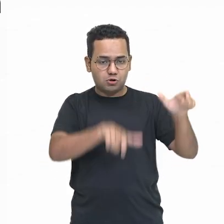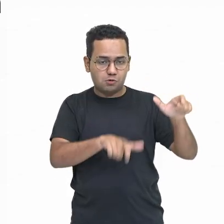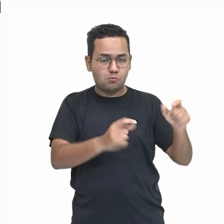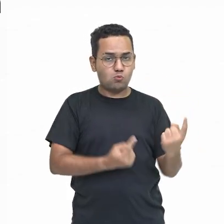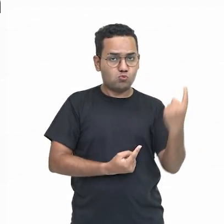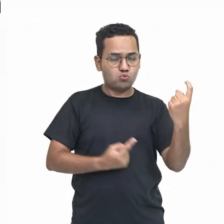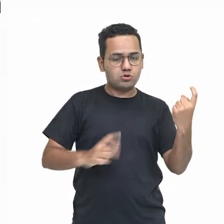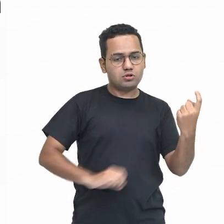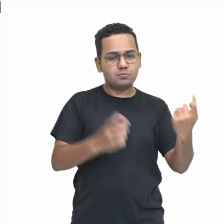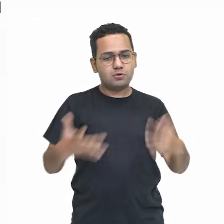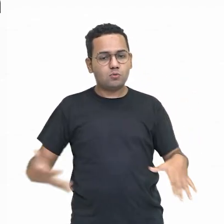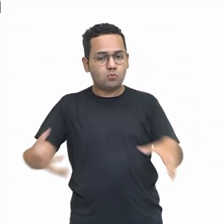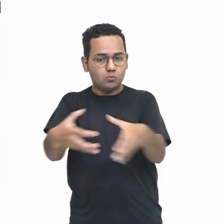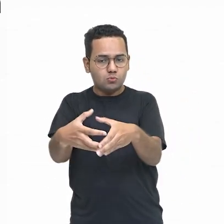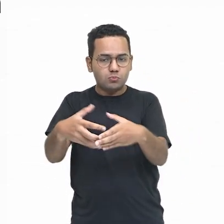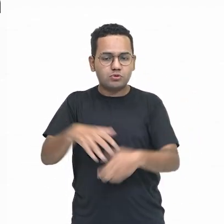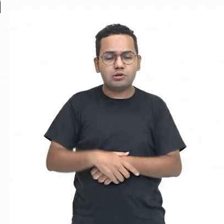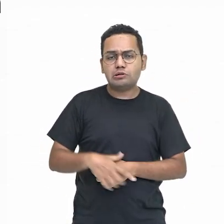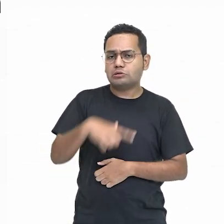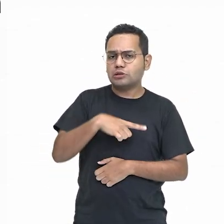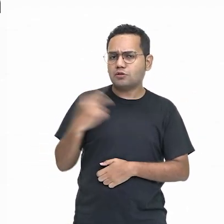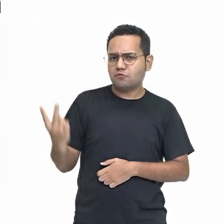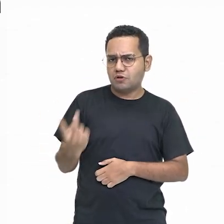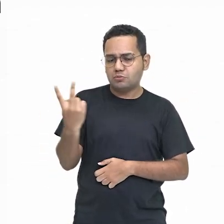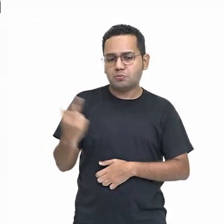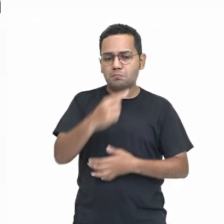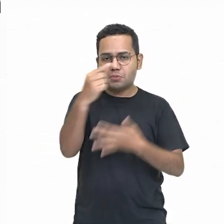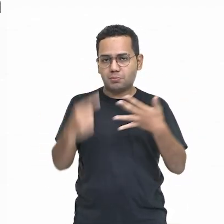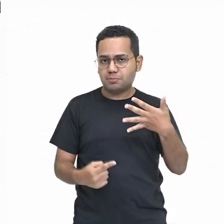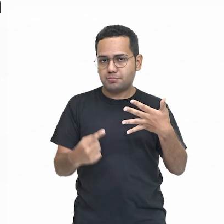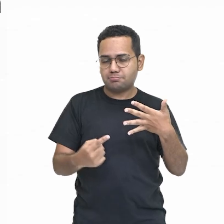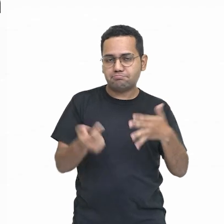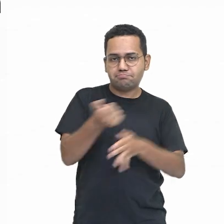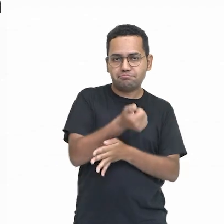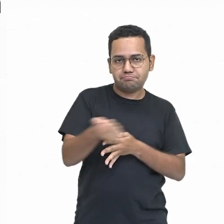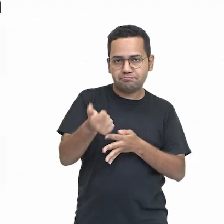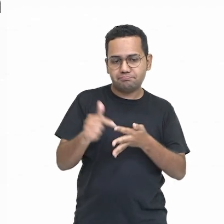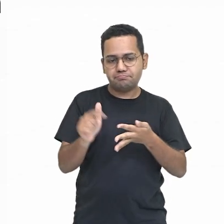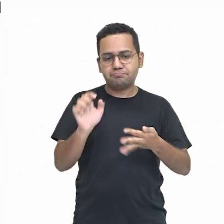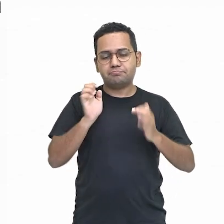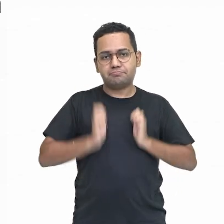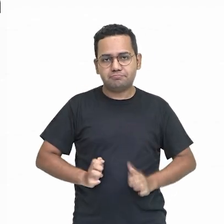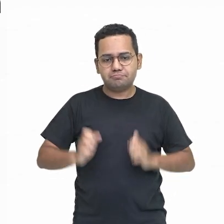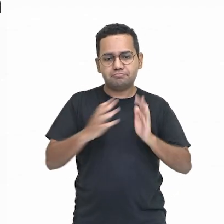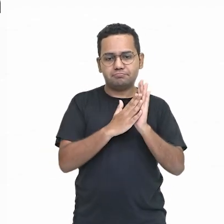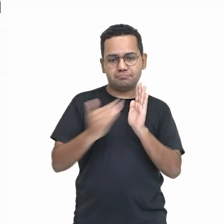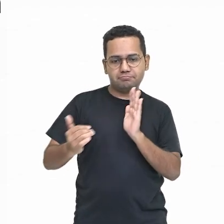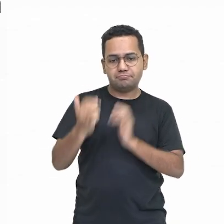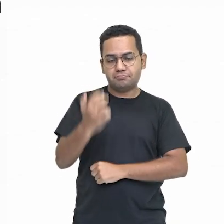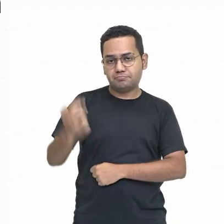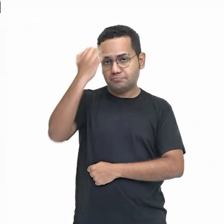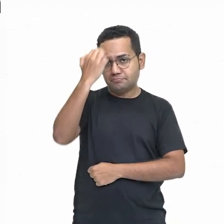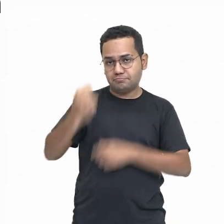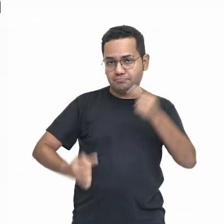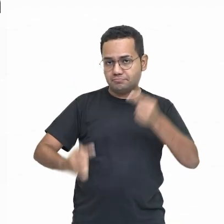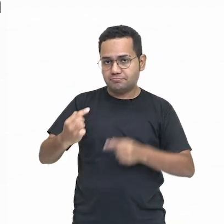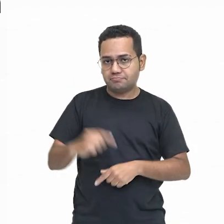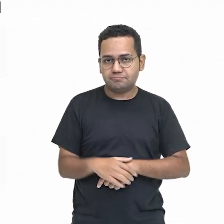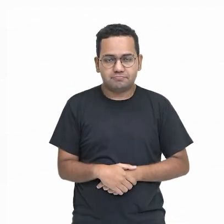e coletividades mediante os valores morais, éticos, estéticos, culturais